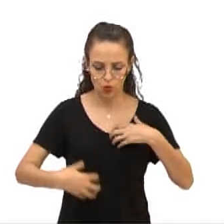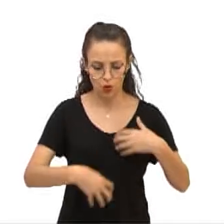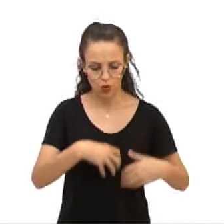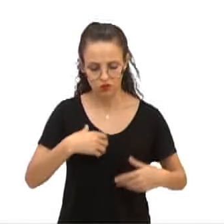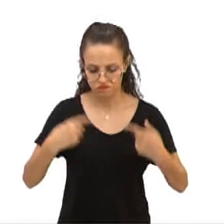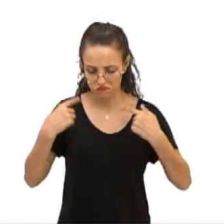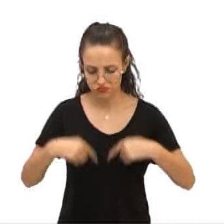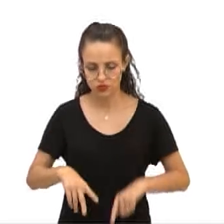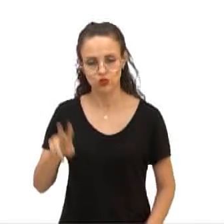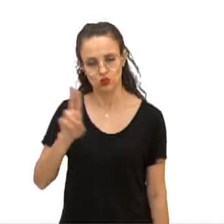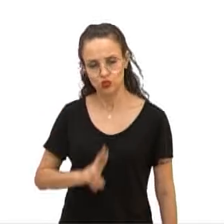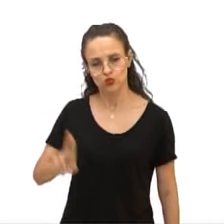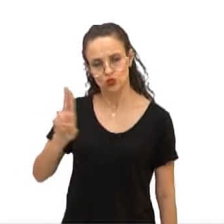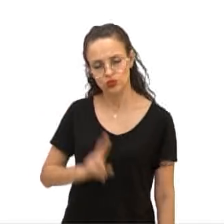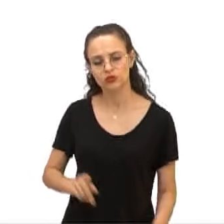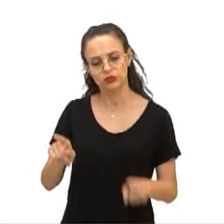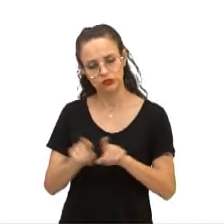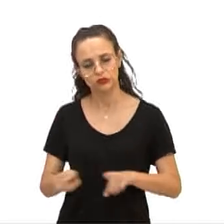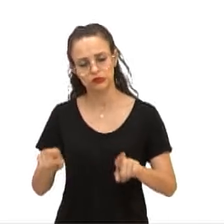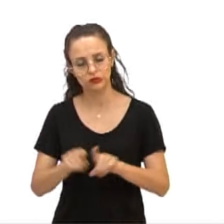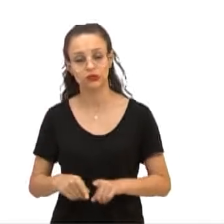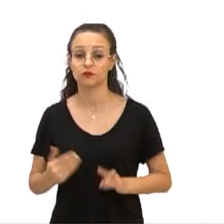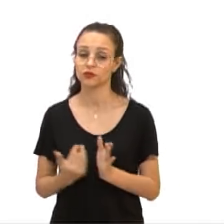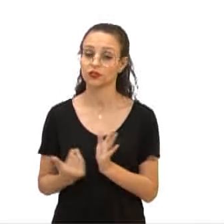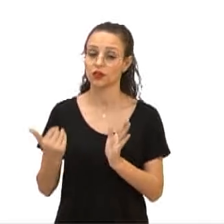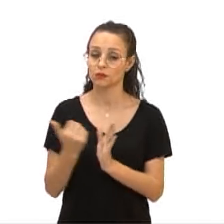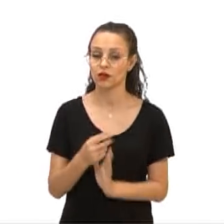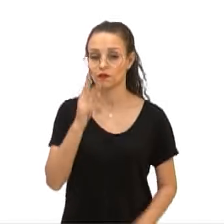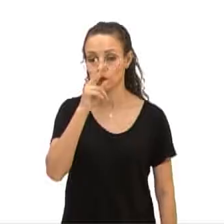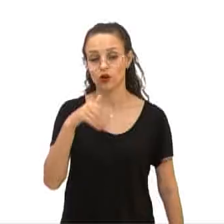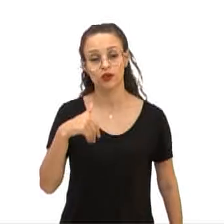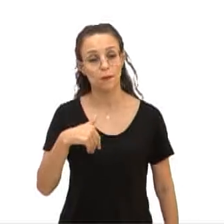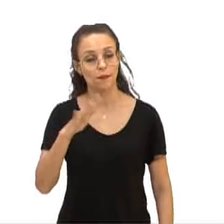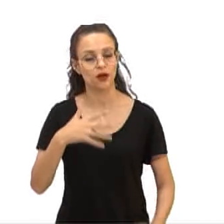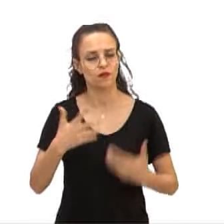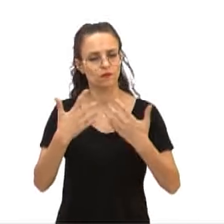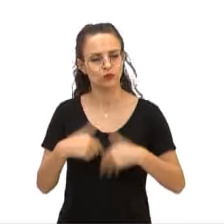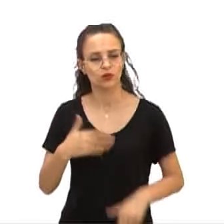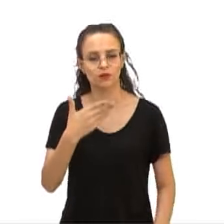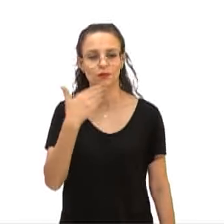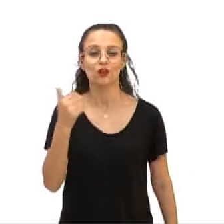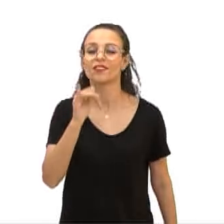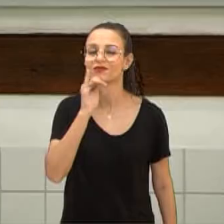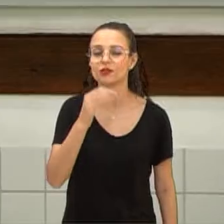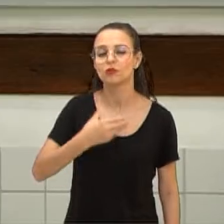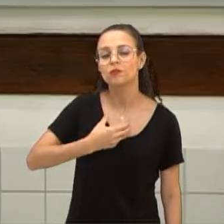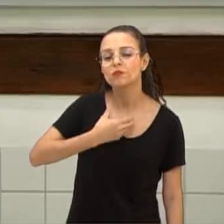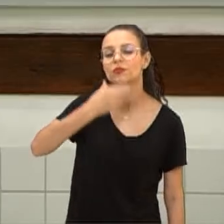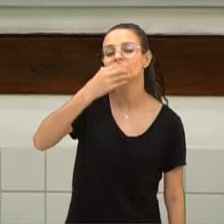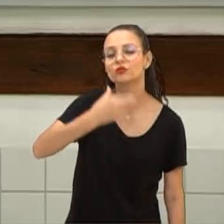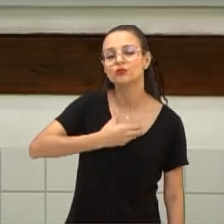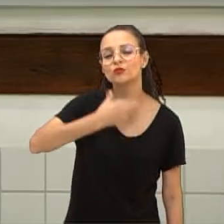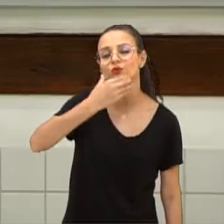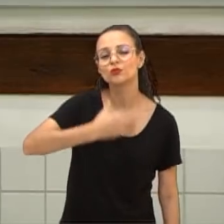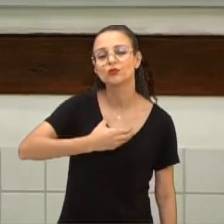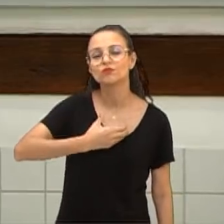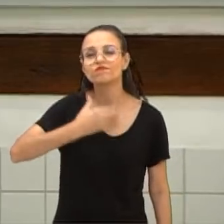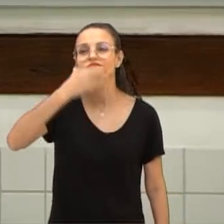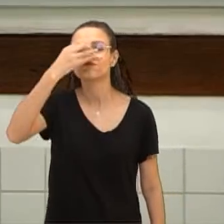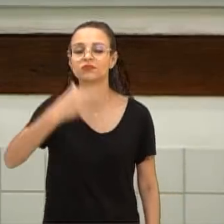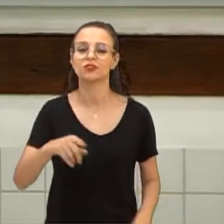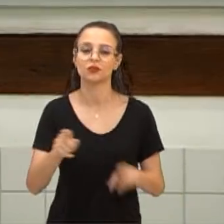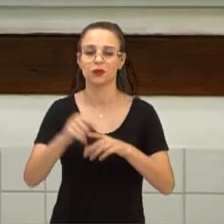um órgão, faz com que ele torne-se mais forte e funcione melhor. No caso do pescoço da girafa, a cauda lá do